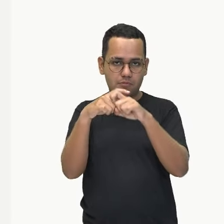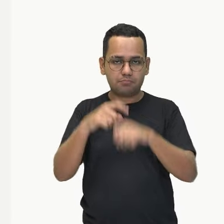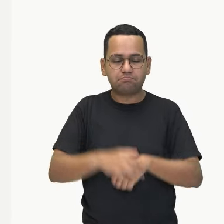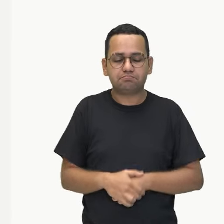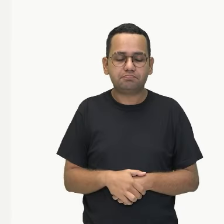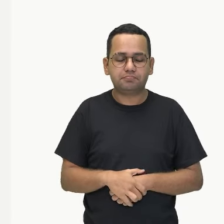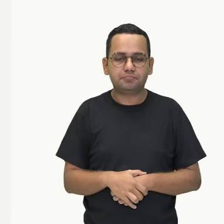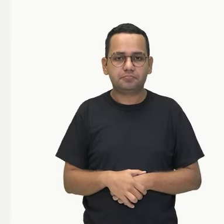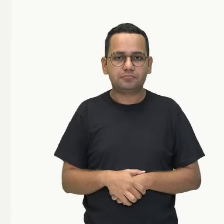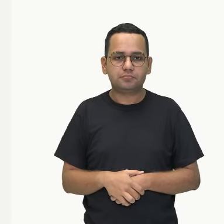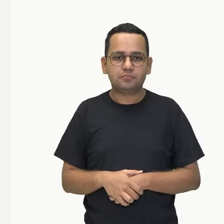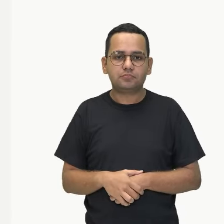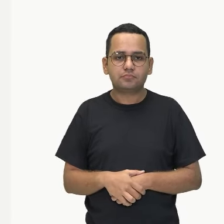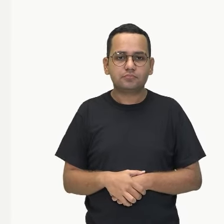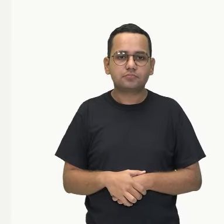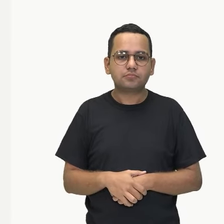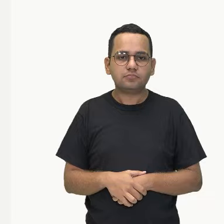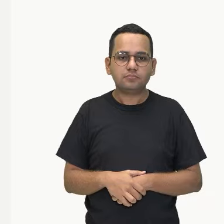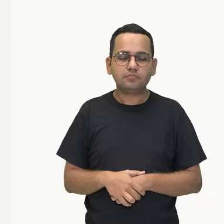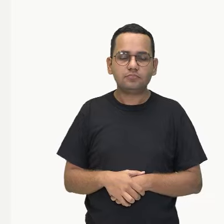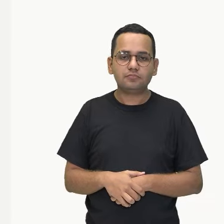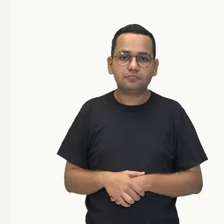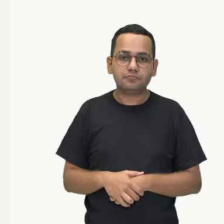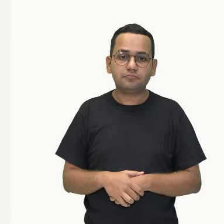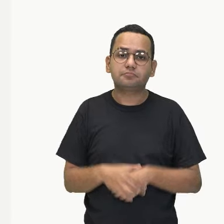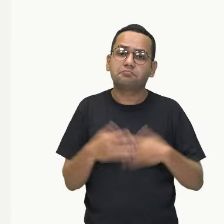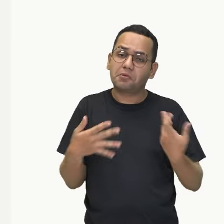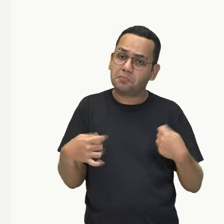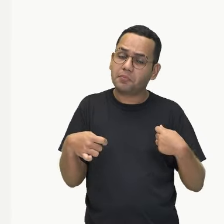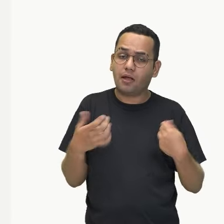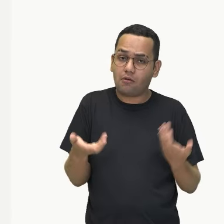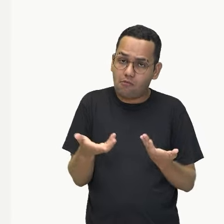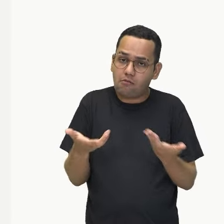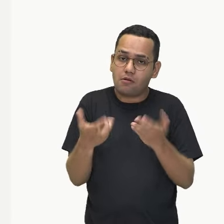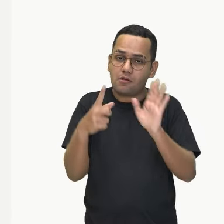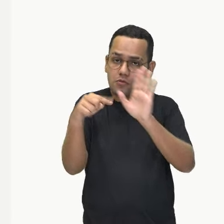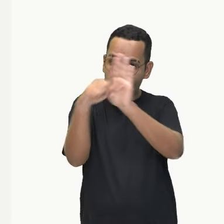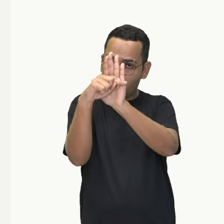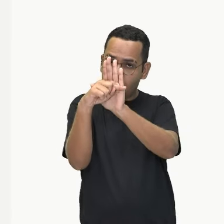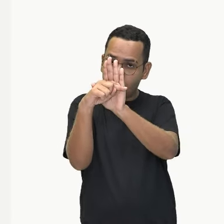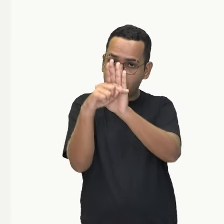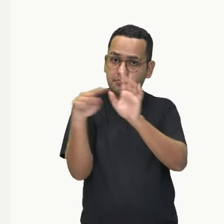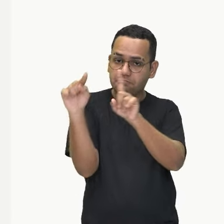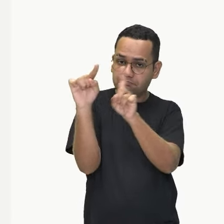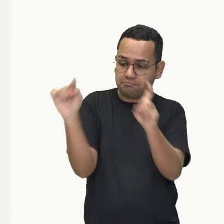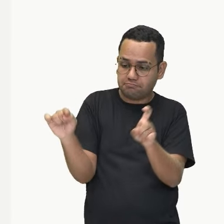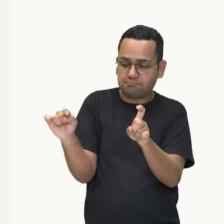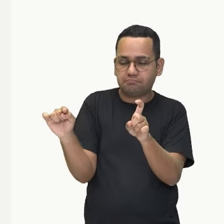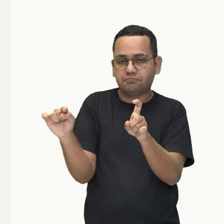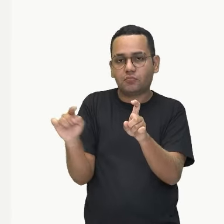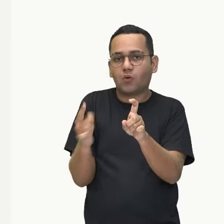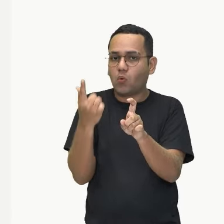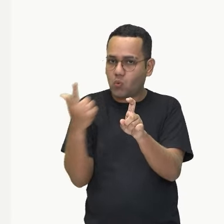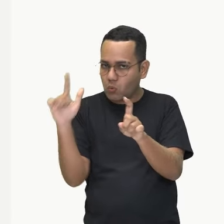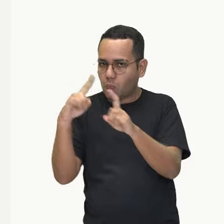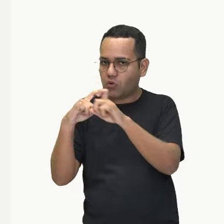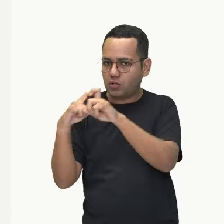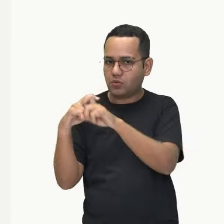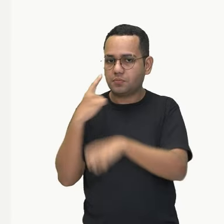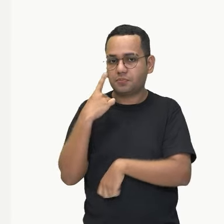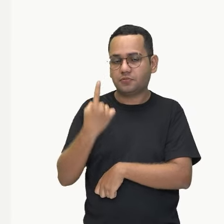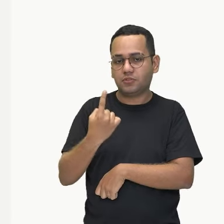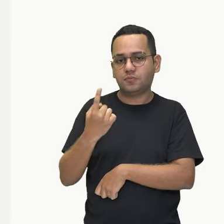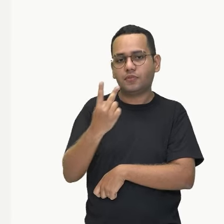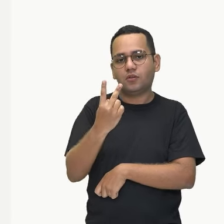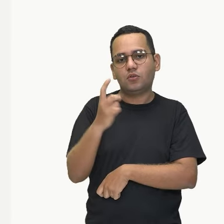tá bom? E aí, como a gente está vendo, subtração de polinômios. Então, aqui no outro eu vou colocar menos